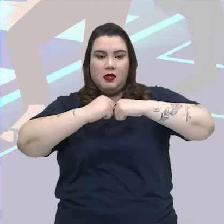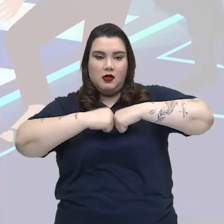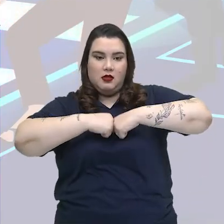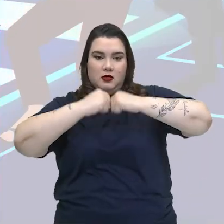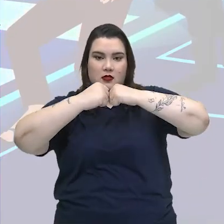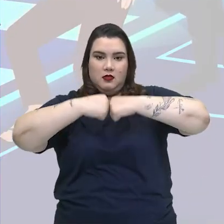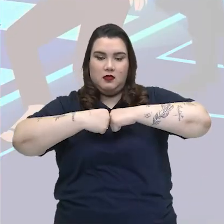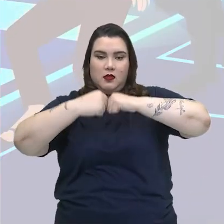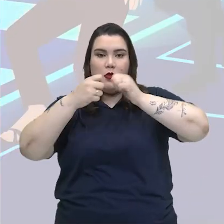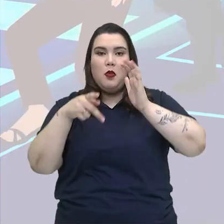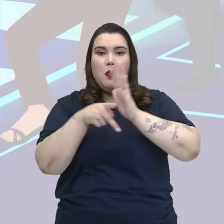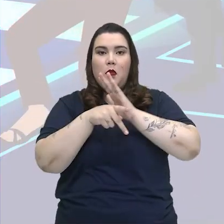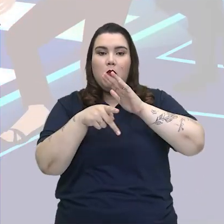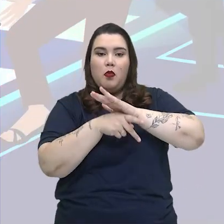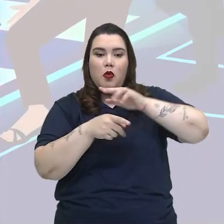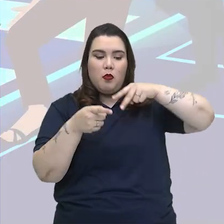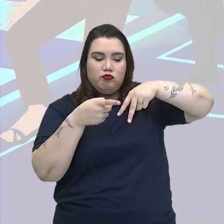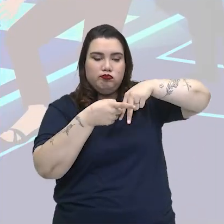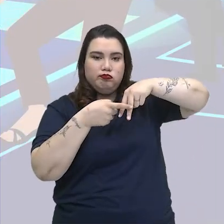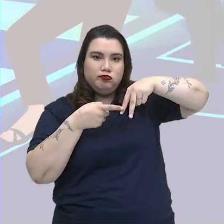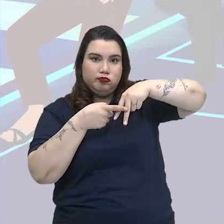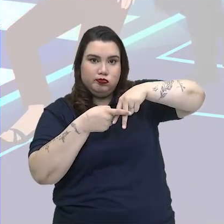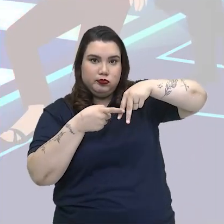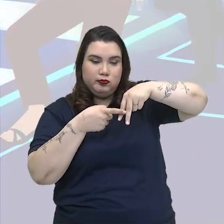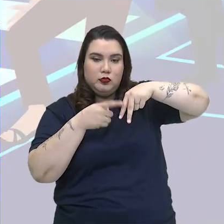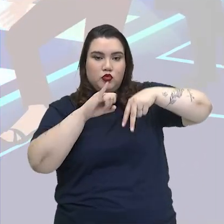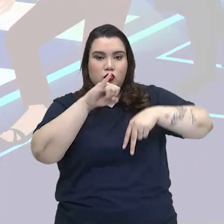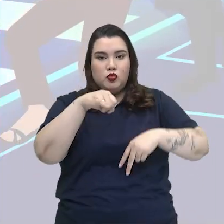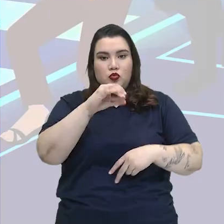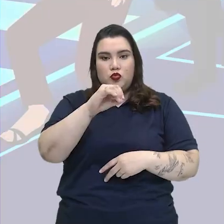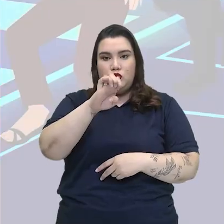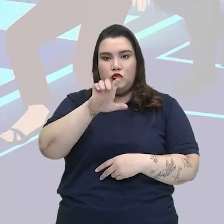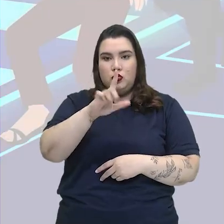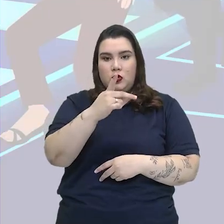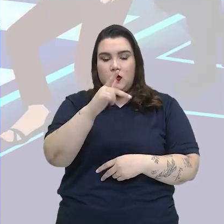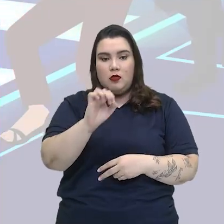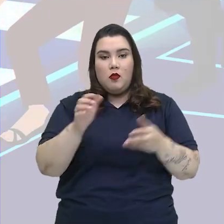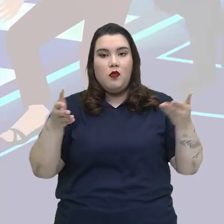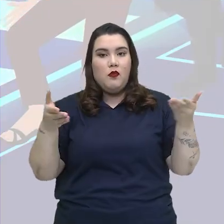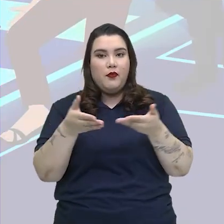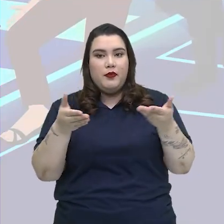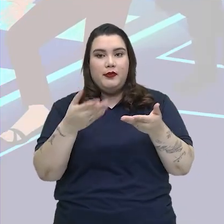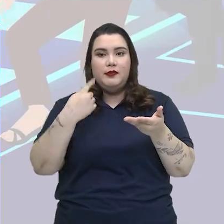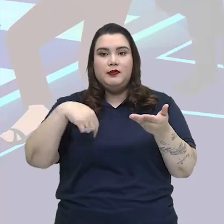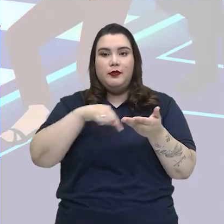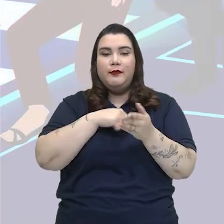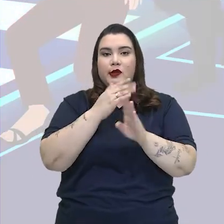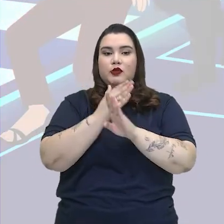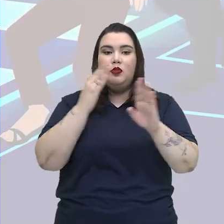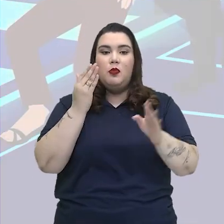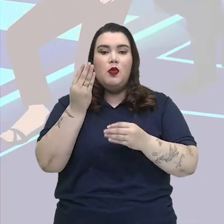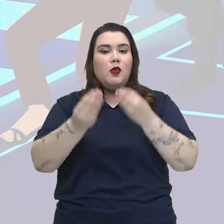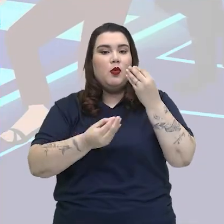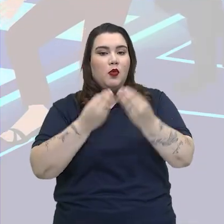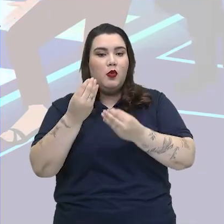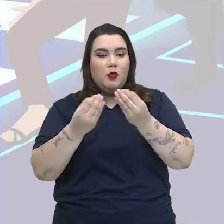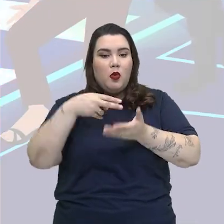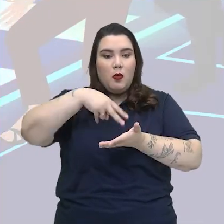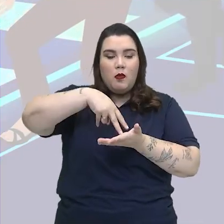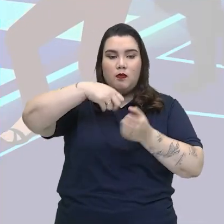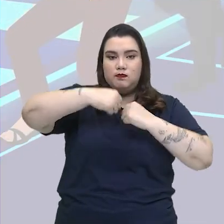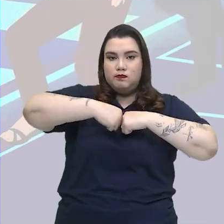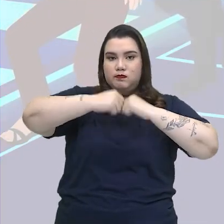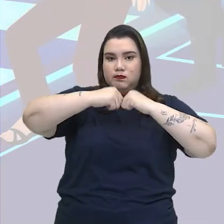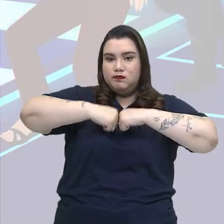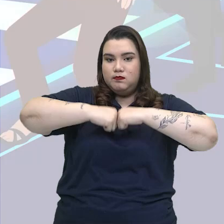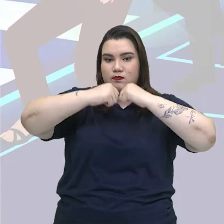articulações do nosso joelho. Então, hoje vamos descobrir como as articulações funcionam